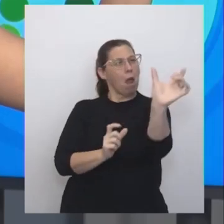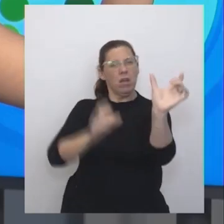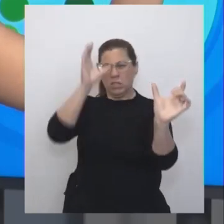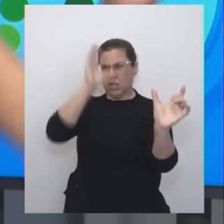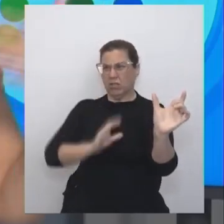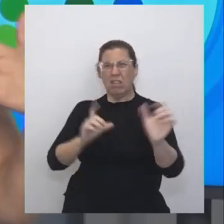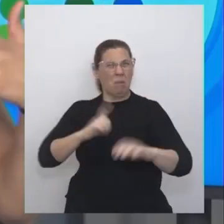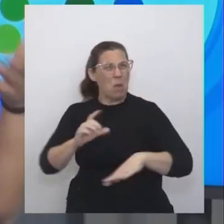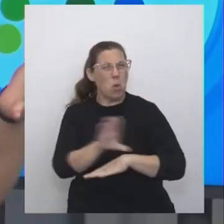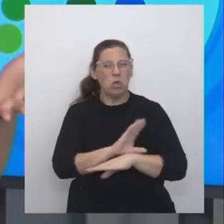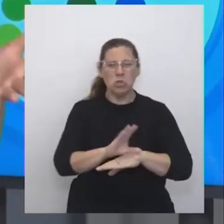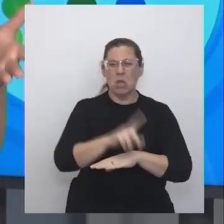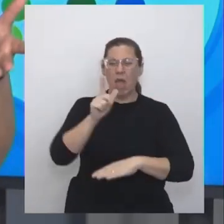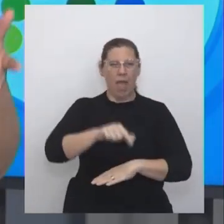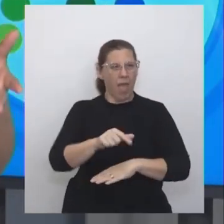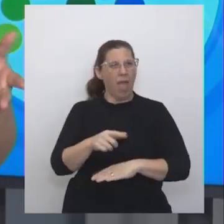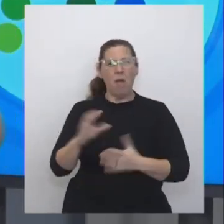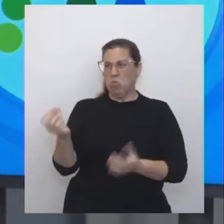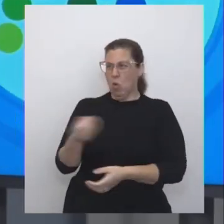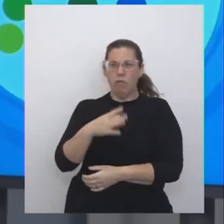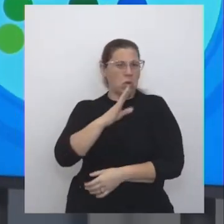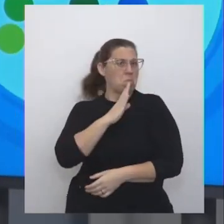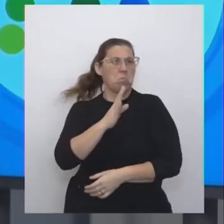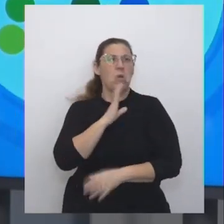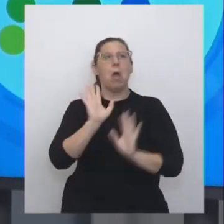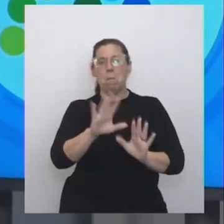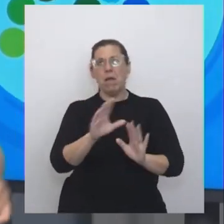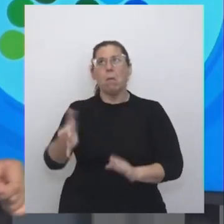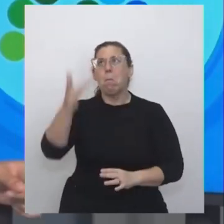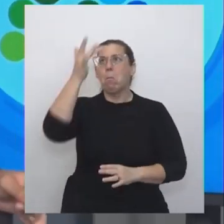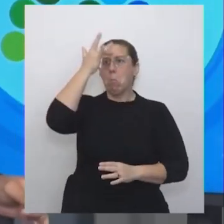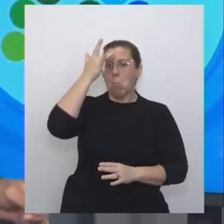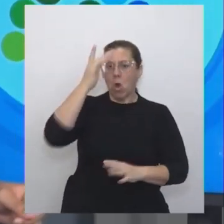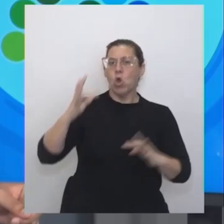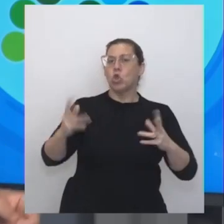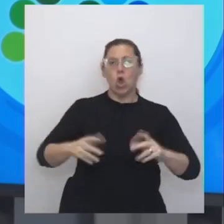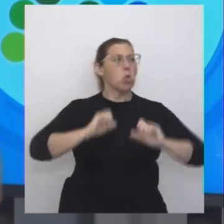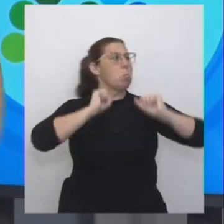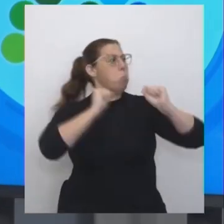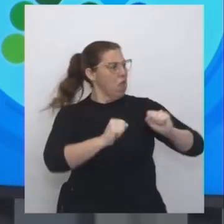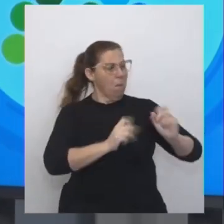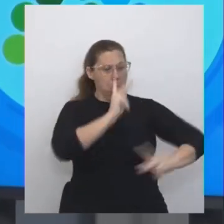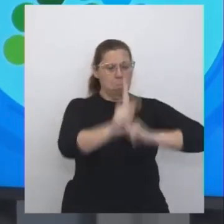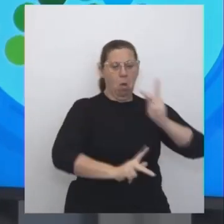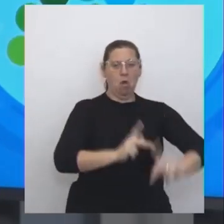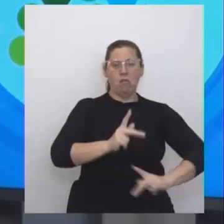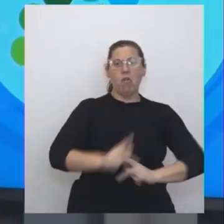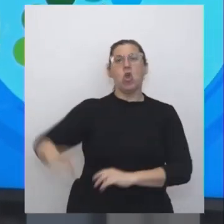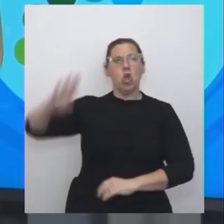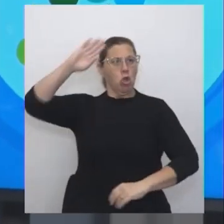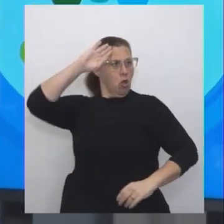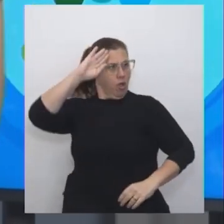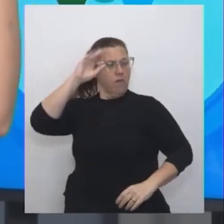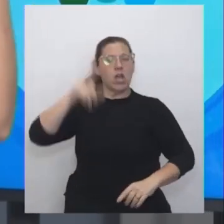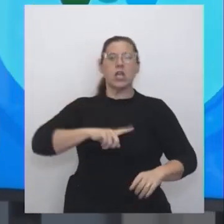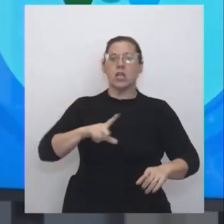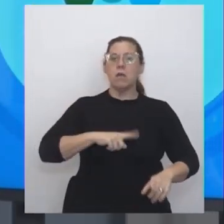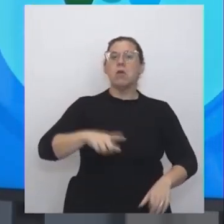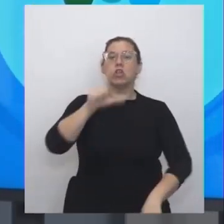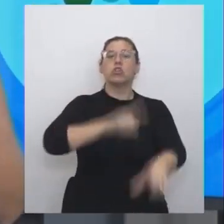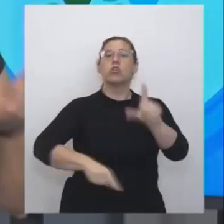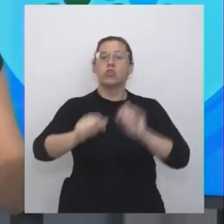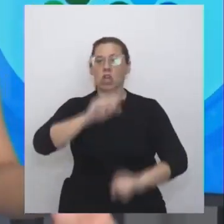de Constituição, que era coisa nova e eu não conhecia, mas estava ali gravado. Todo poder emana do povo, que o exerce por meio de representantes